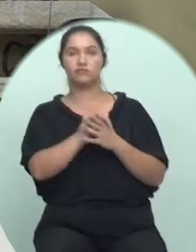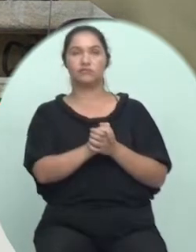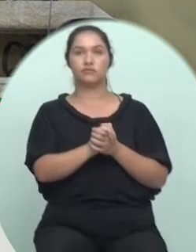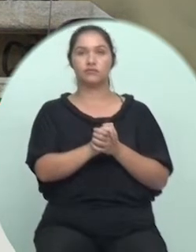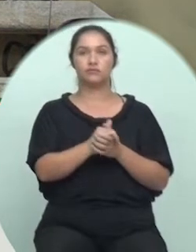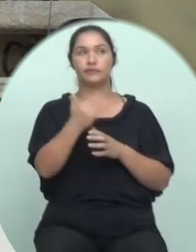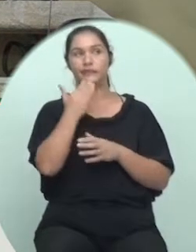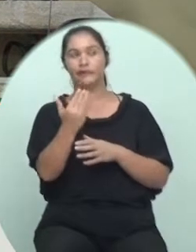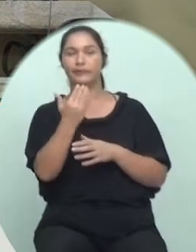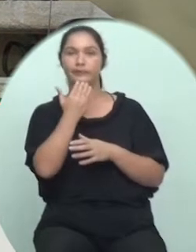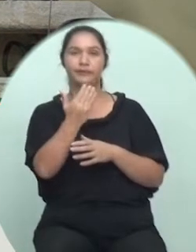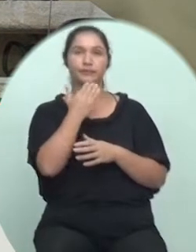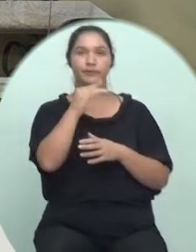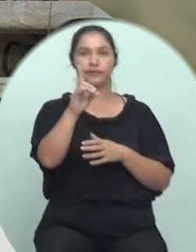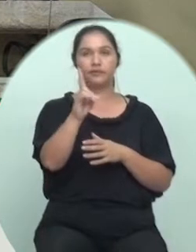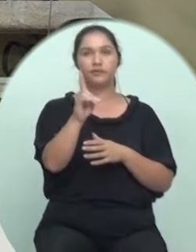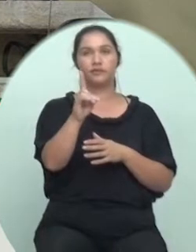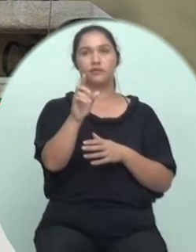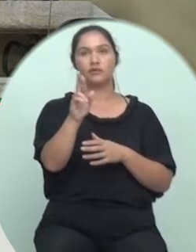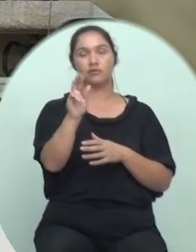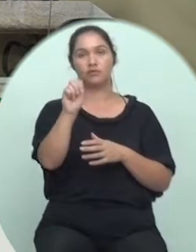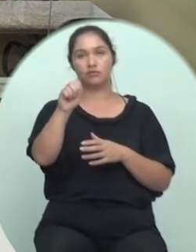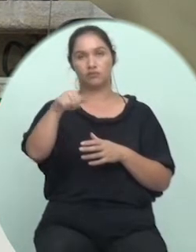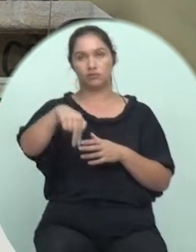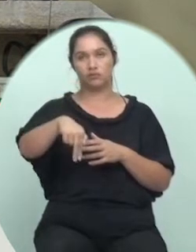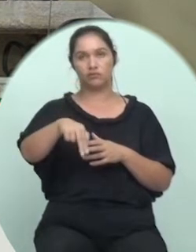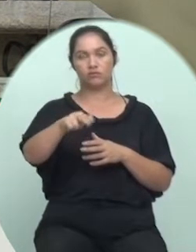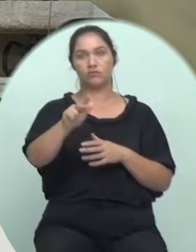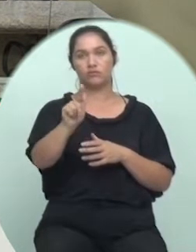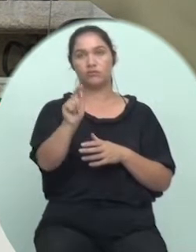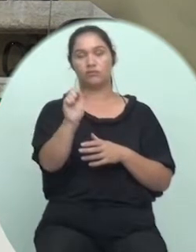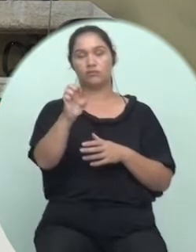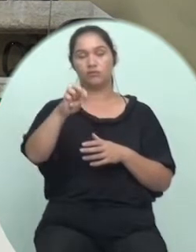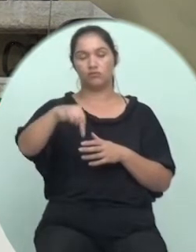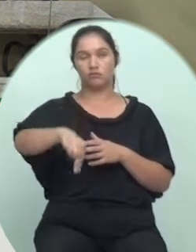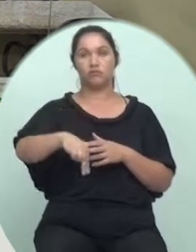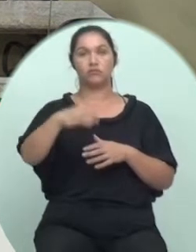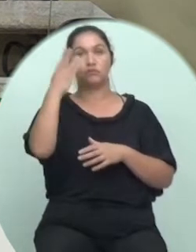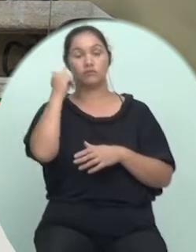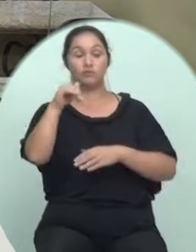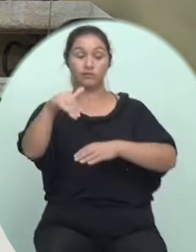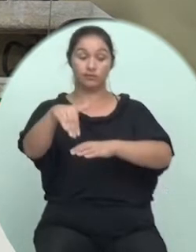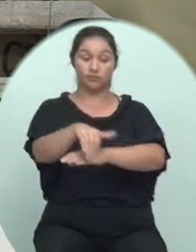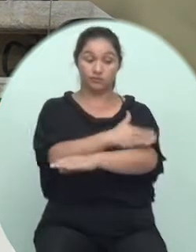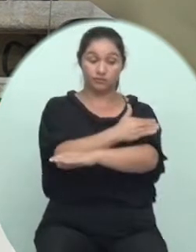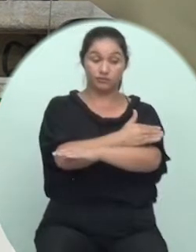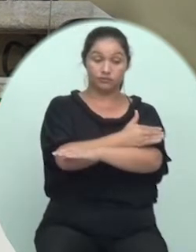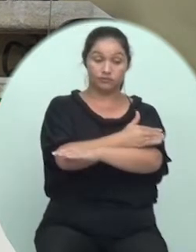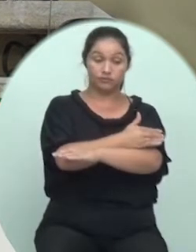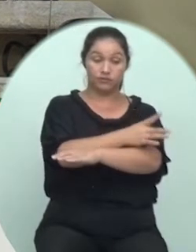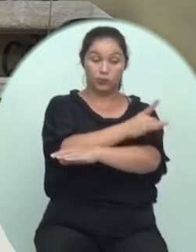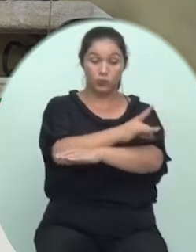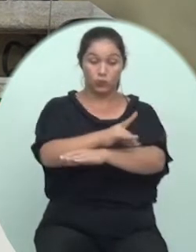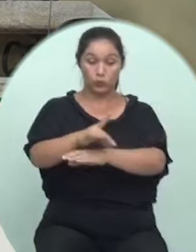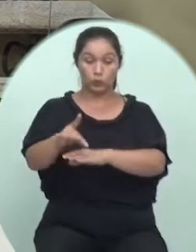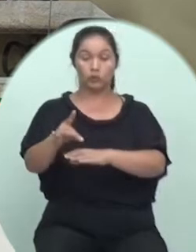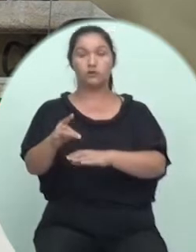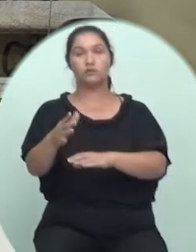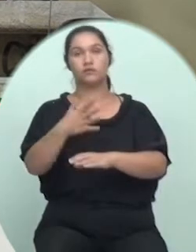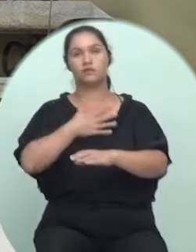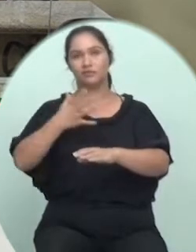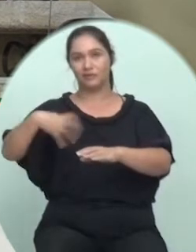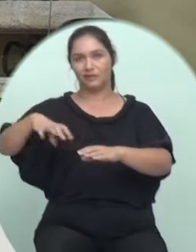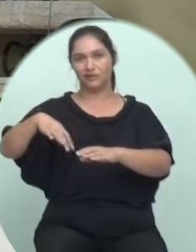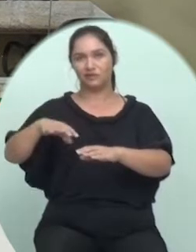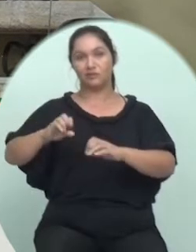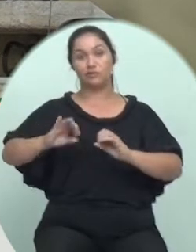que vai ter essa promoção, centenas de ruas vão ser pavimentadas, botar o asfalto na nossa região, em